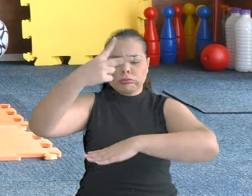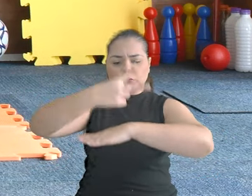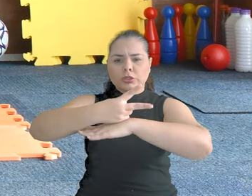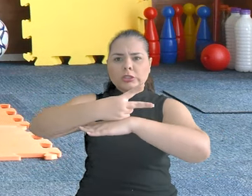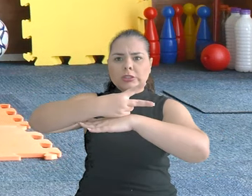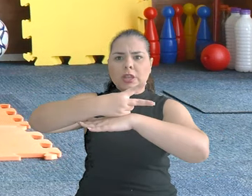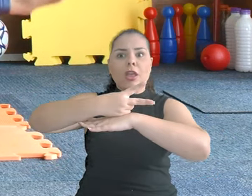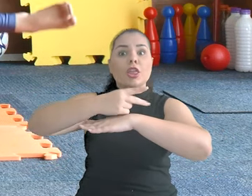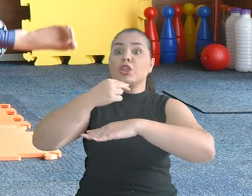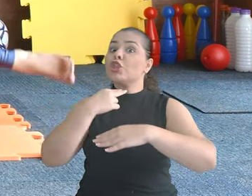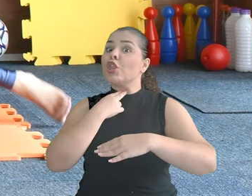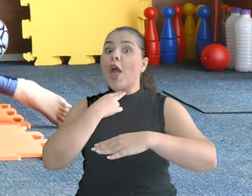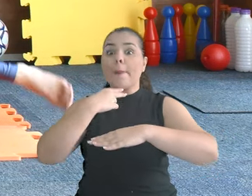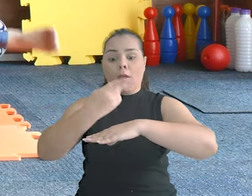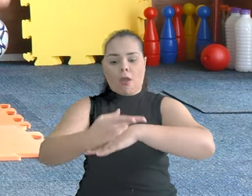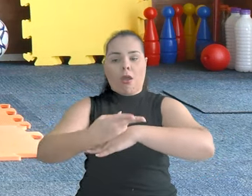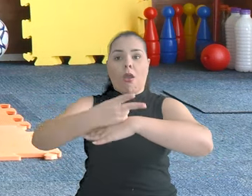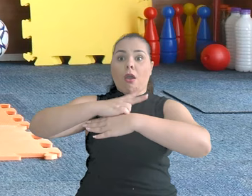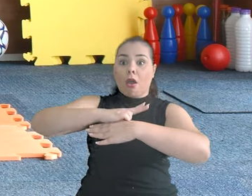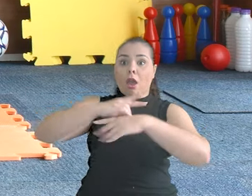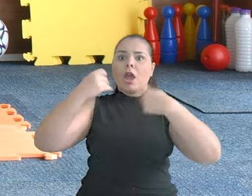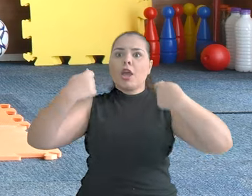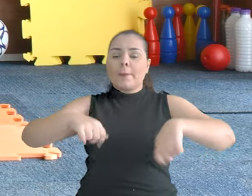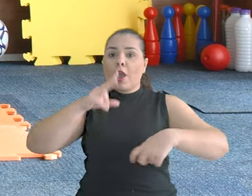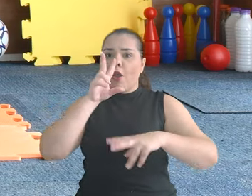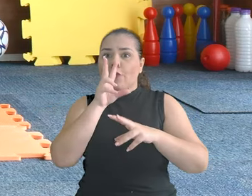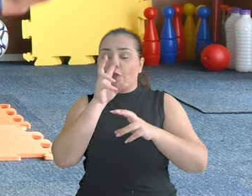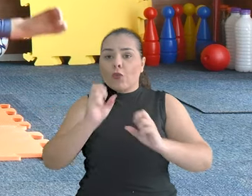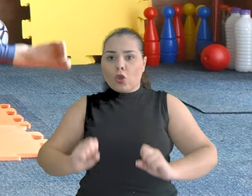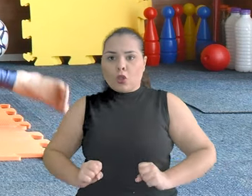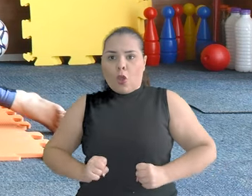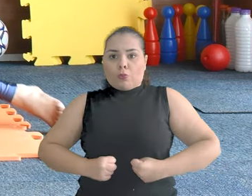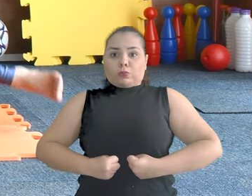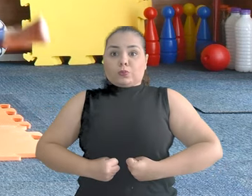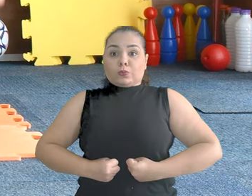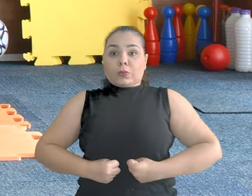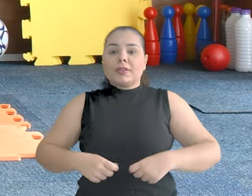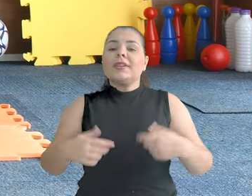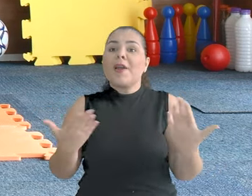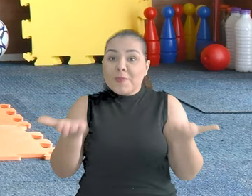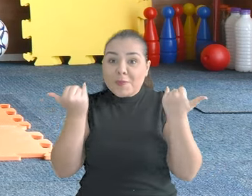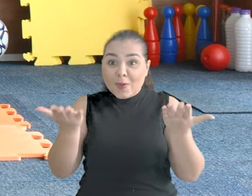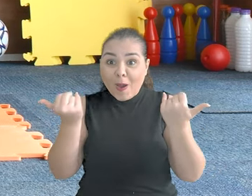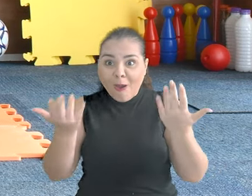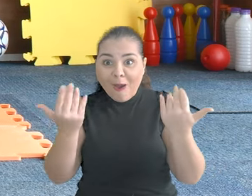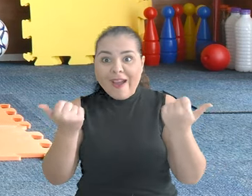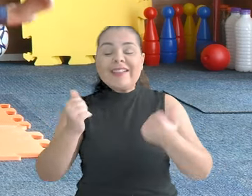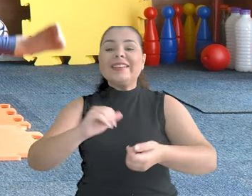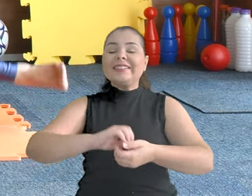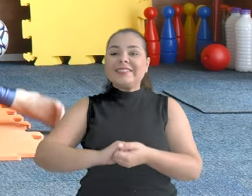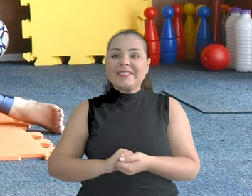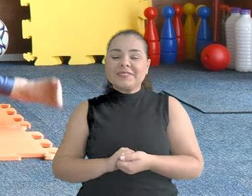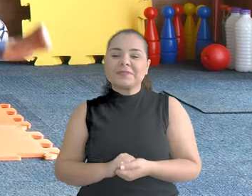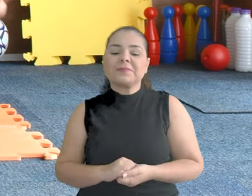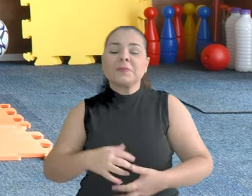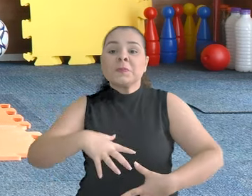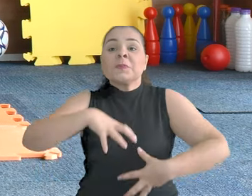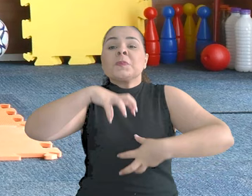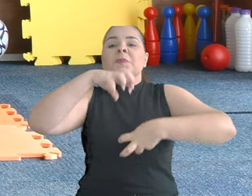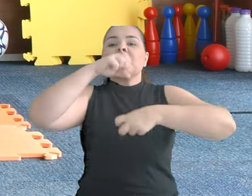na frente força na barriga com que você tá indo embora galera